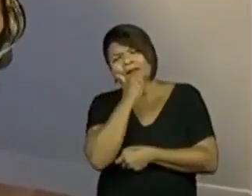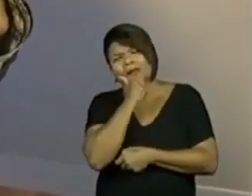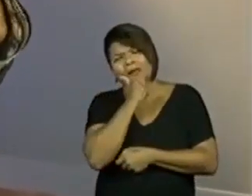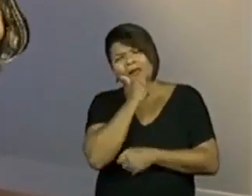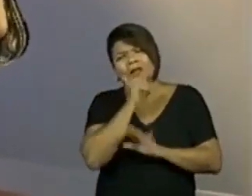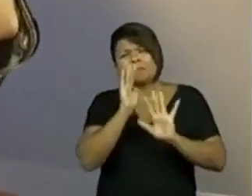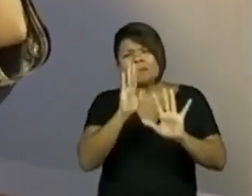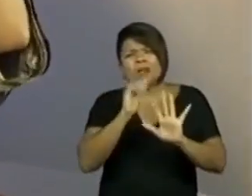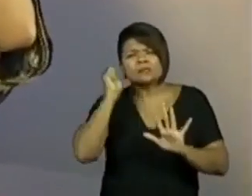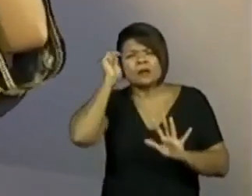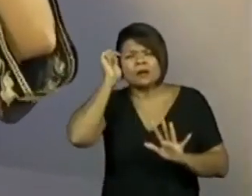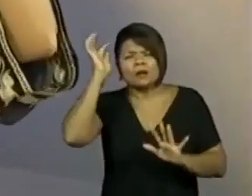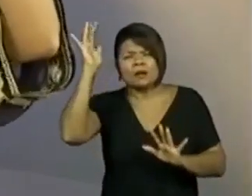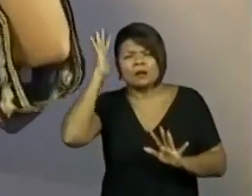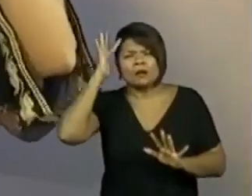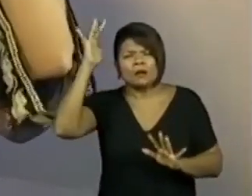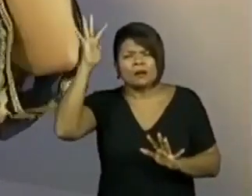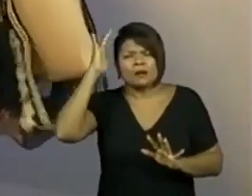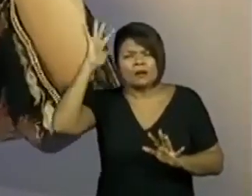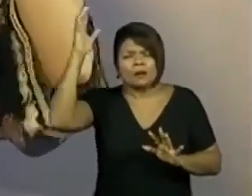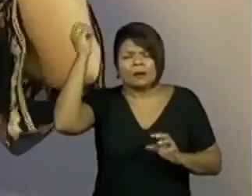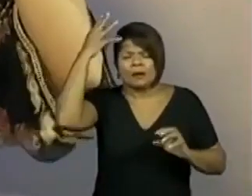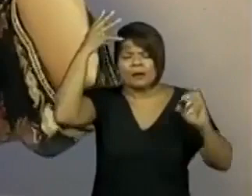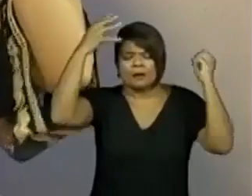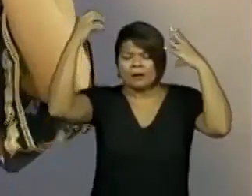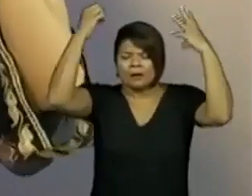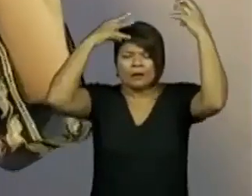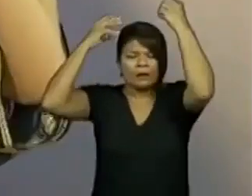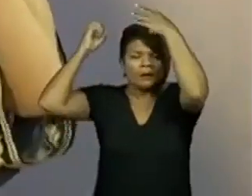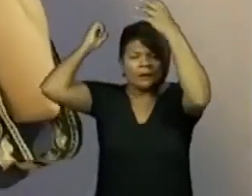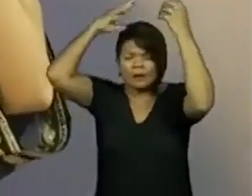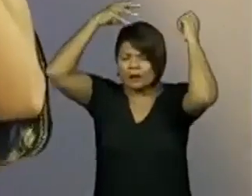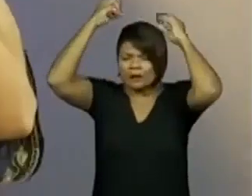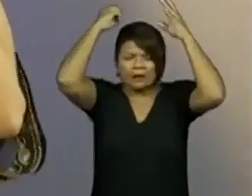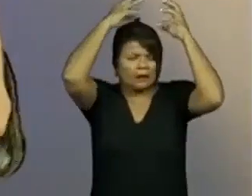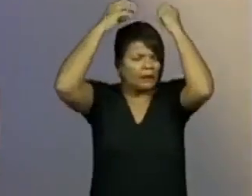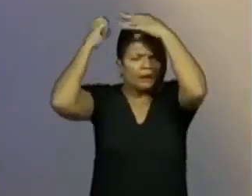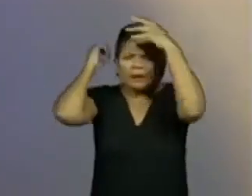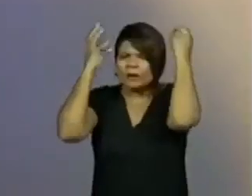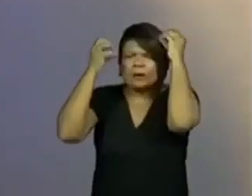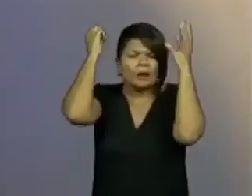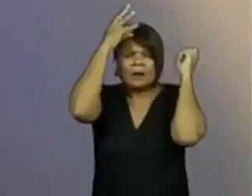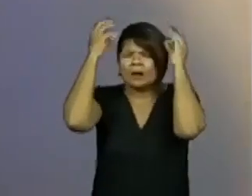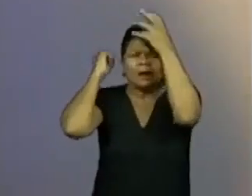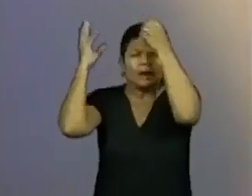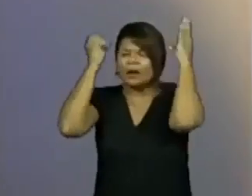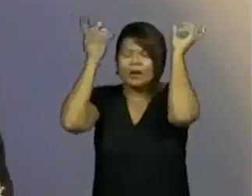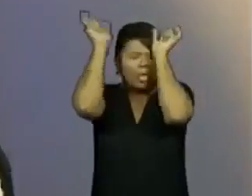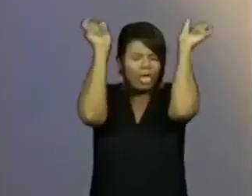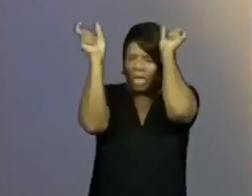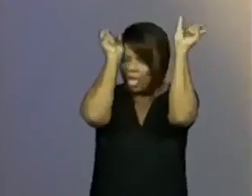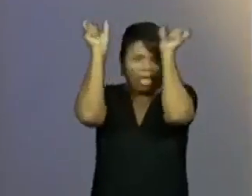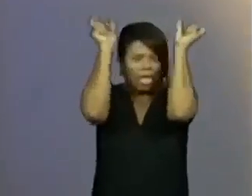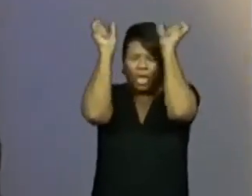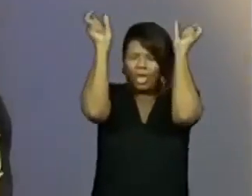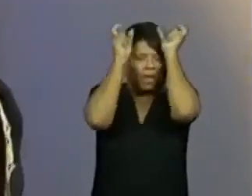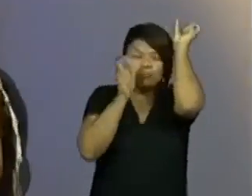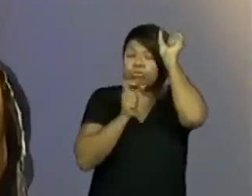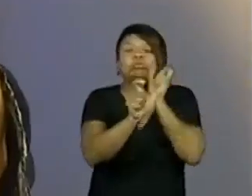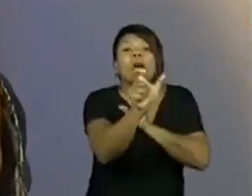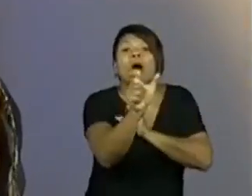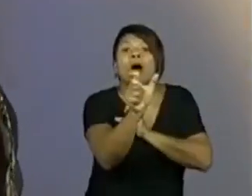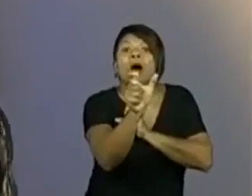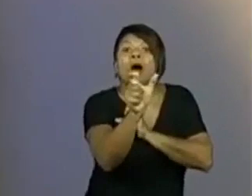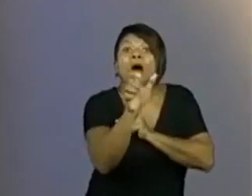imagens começaram a pipocar em sua mente, até que as palavras não aguentaram mais e escapuliram da